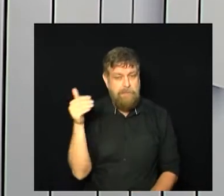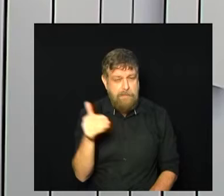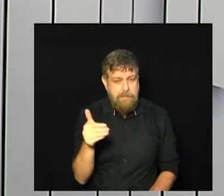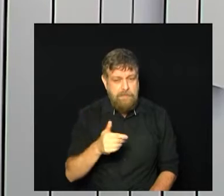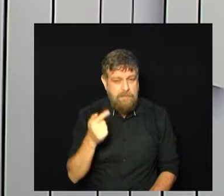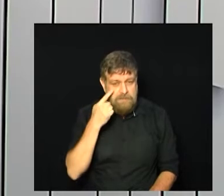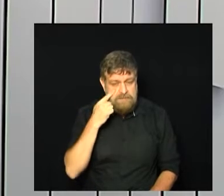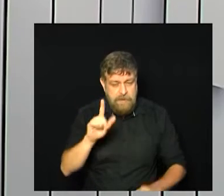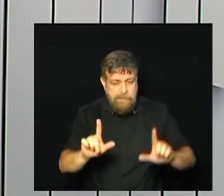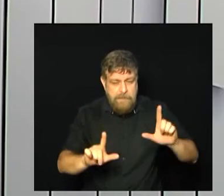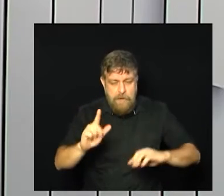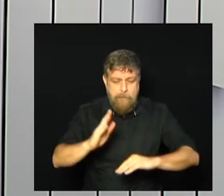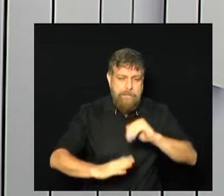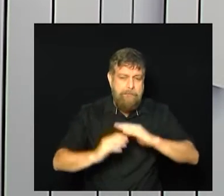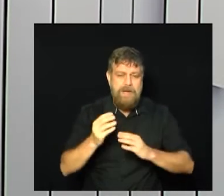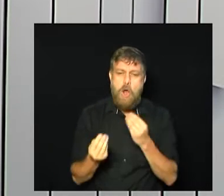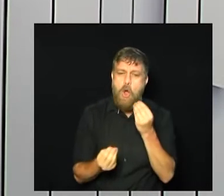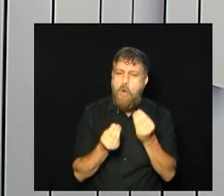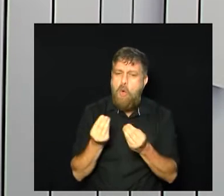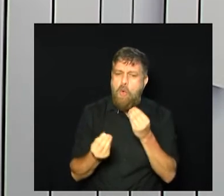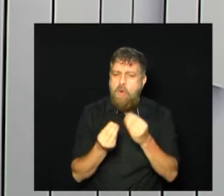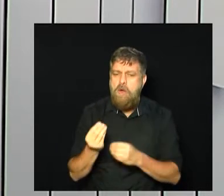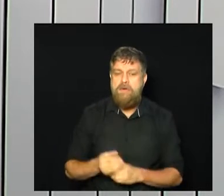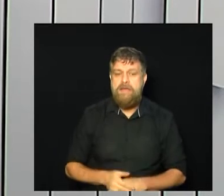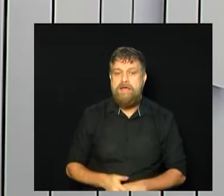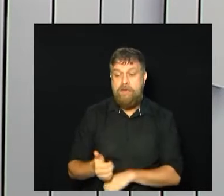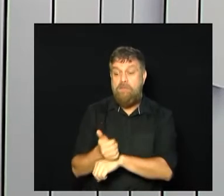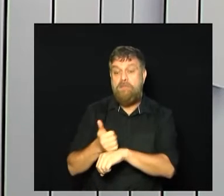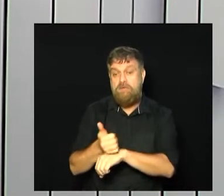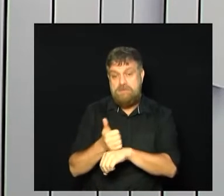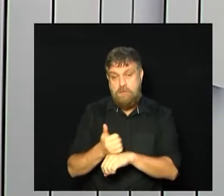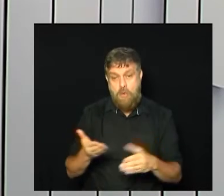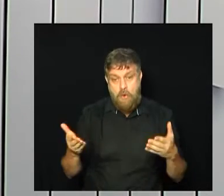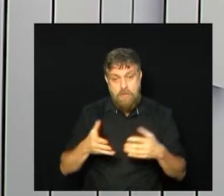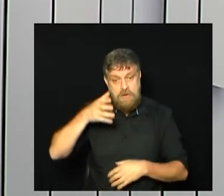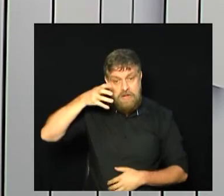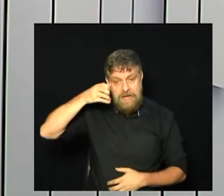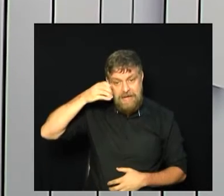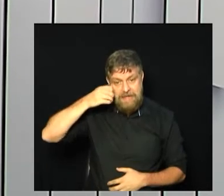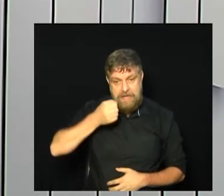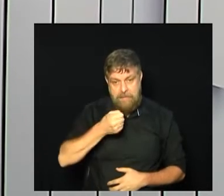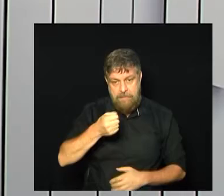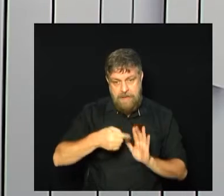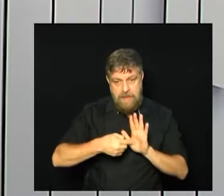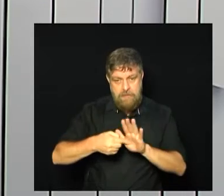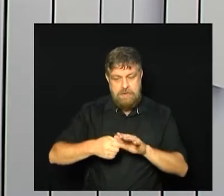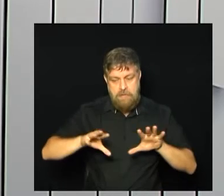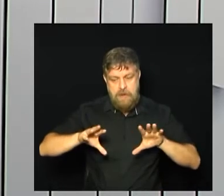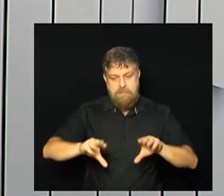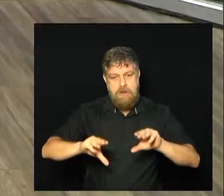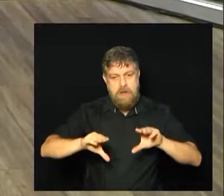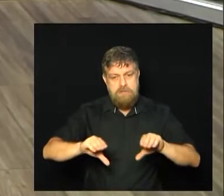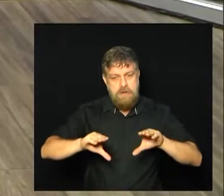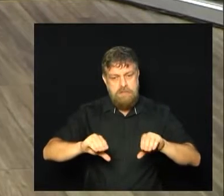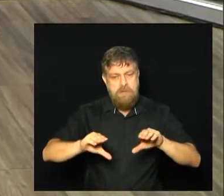aqui uma atividade, como é que é o dia a dia. E hoje o André Aranha mostra o trabalho de uma massoterapeuta.